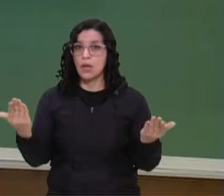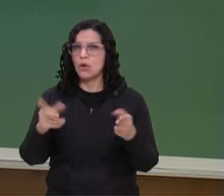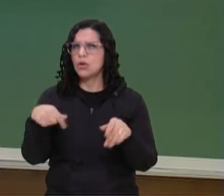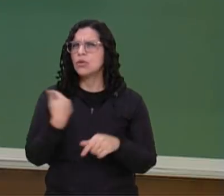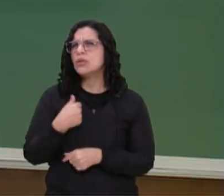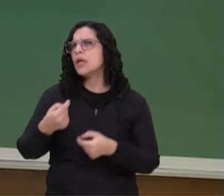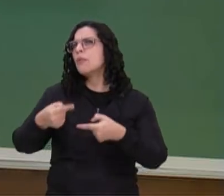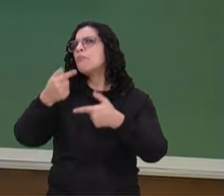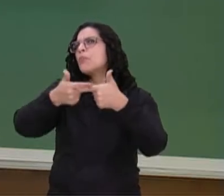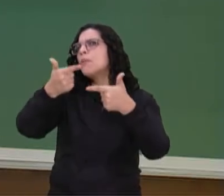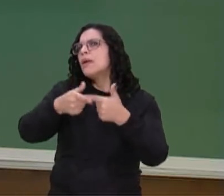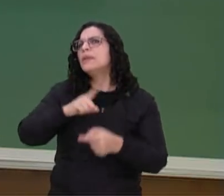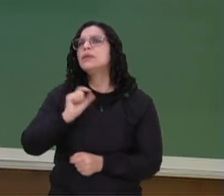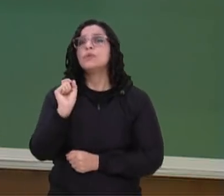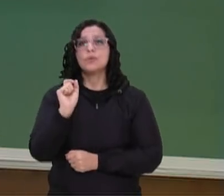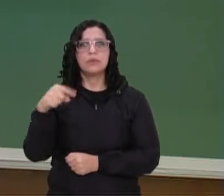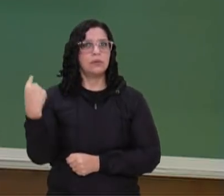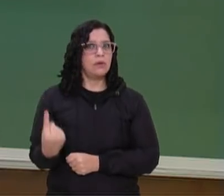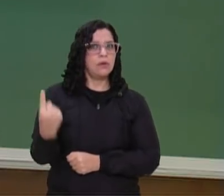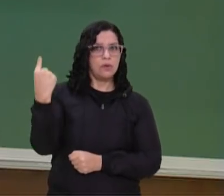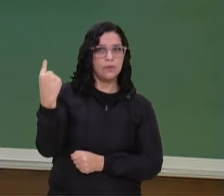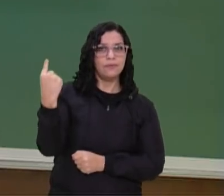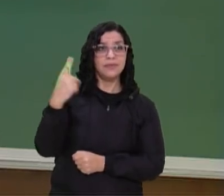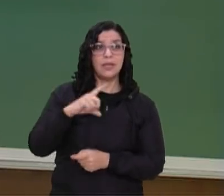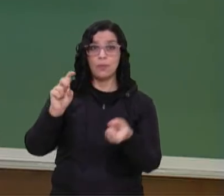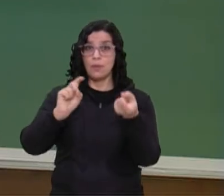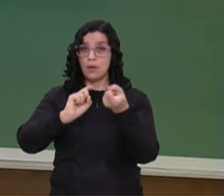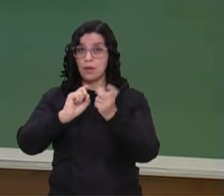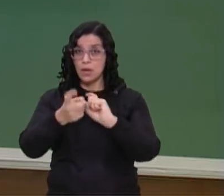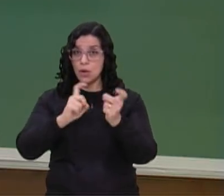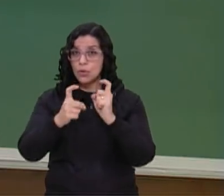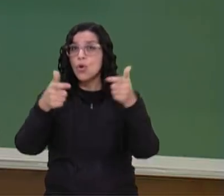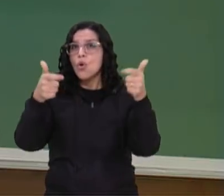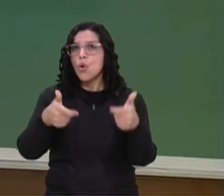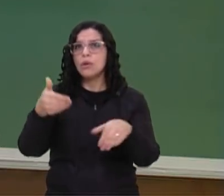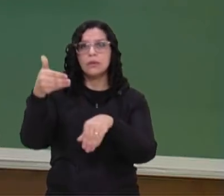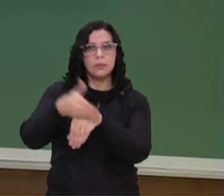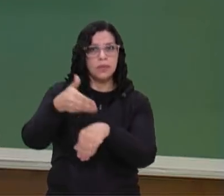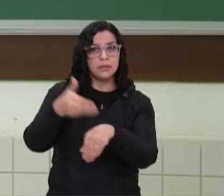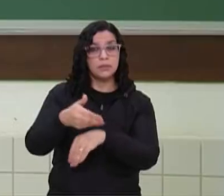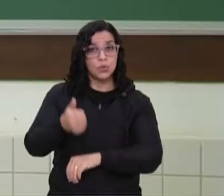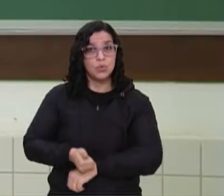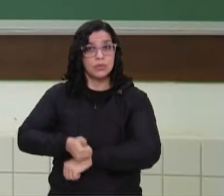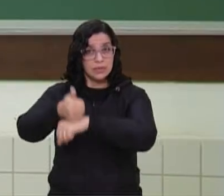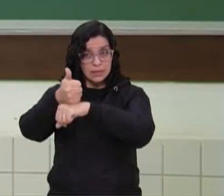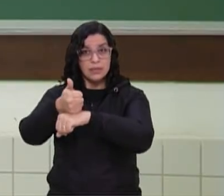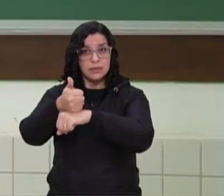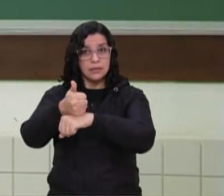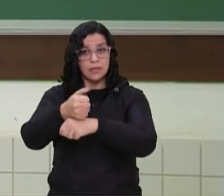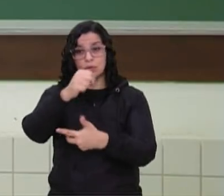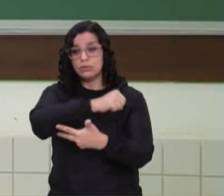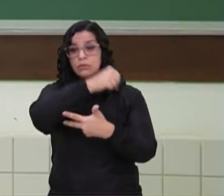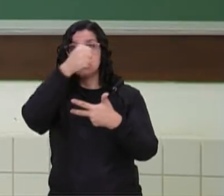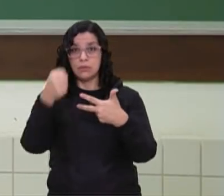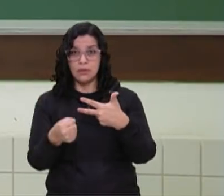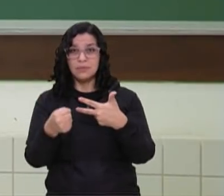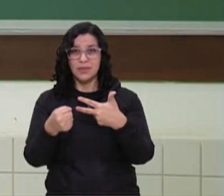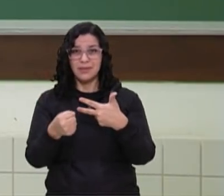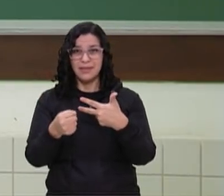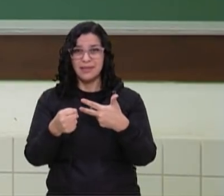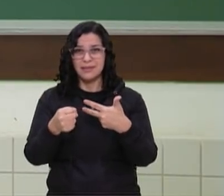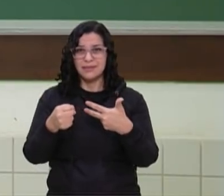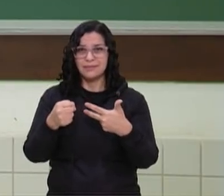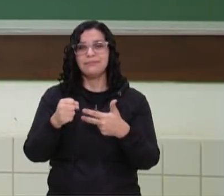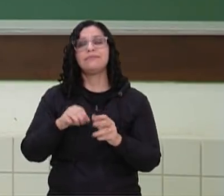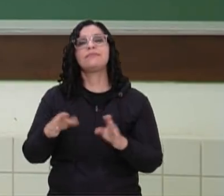que é a problematização, pessoal? Aqui nós temos uma reunião em que participam os chefes dos três poderes, representantes